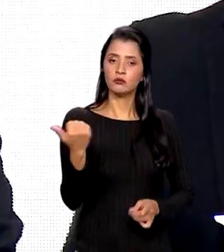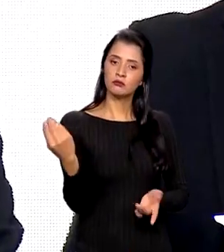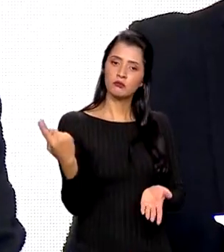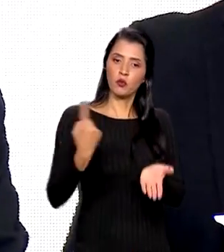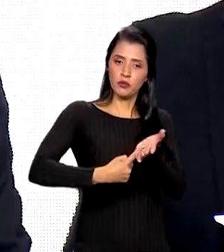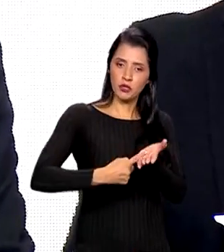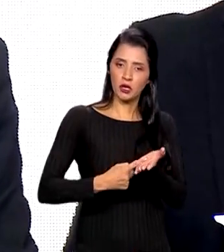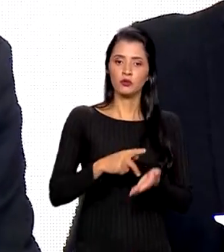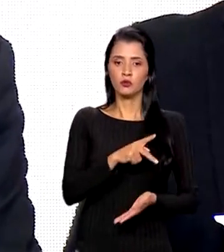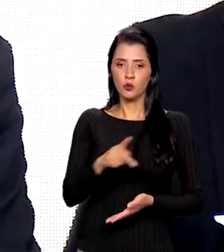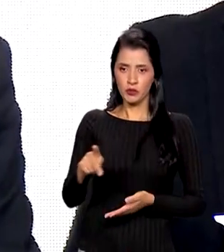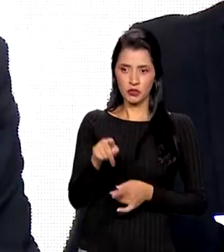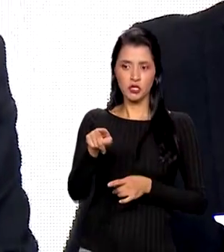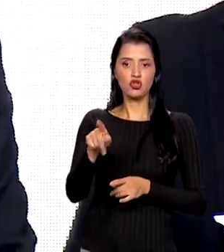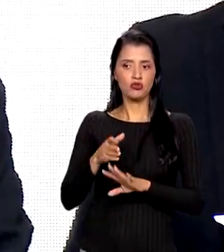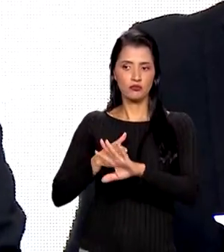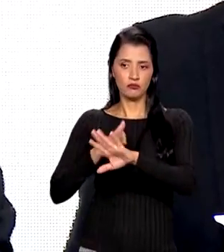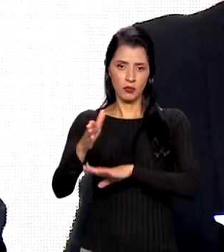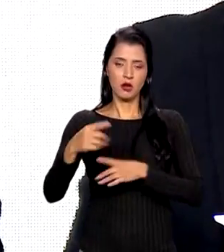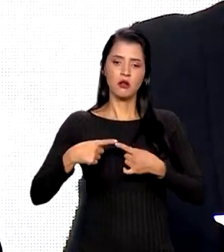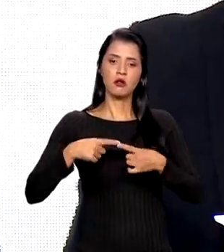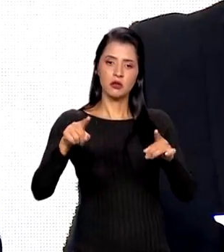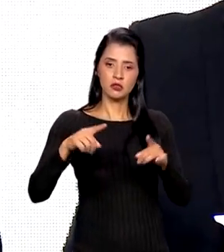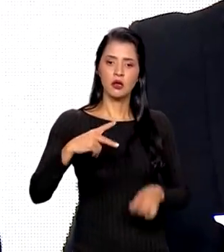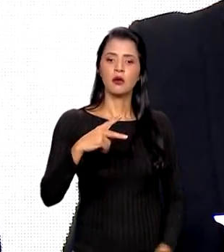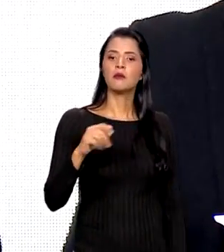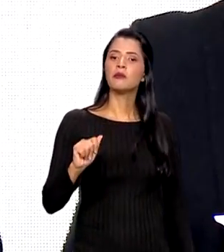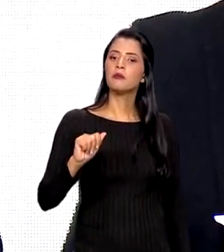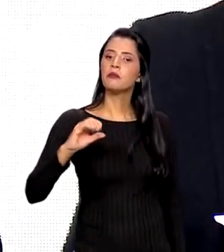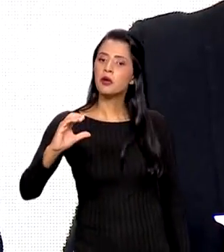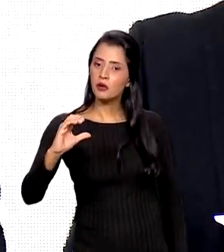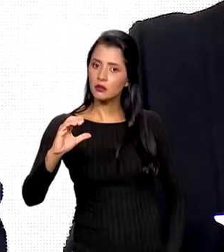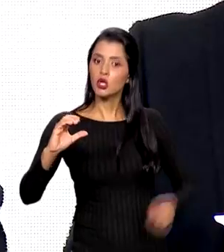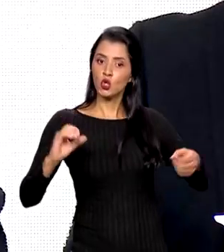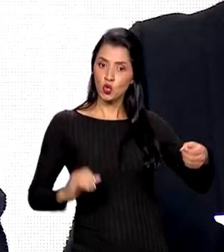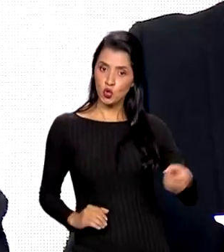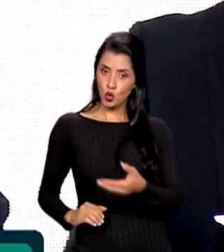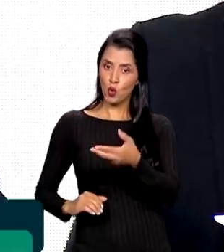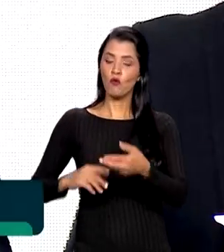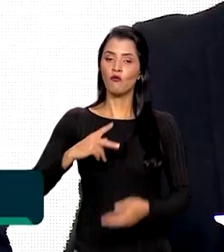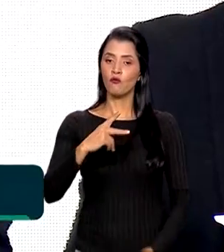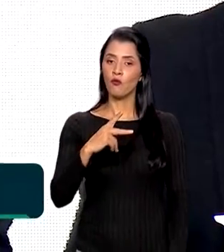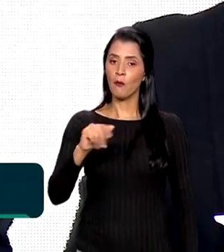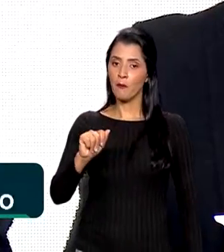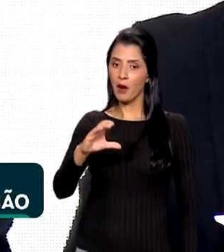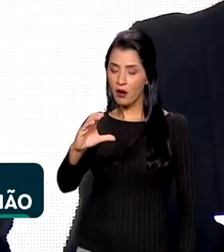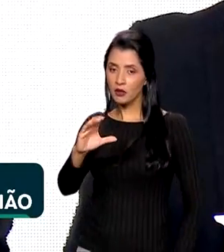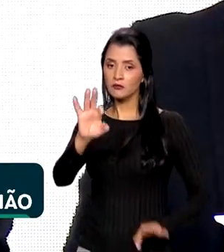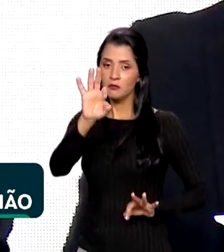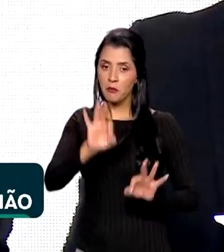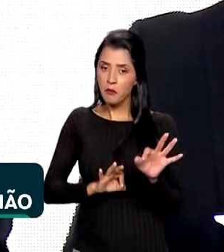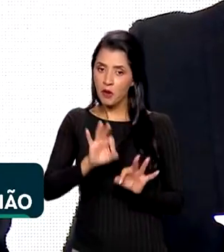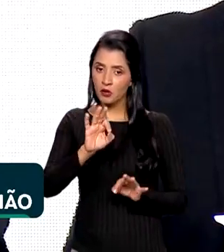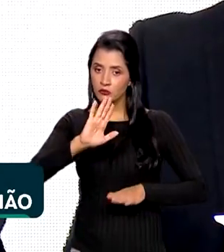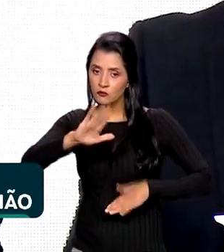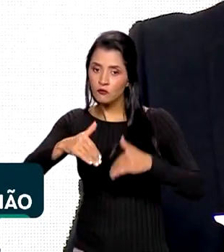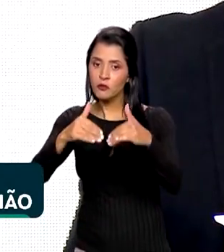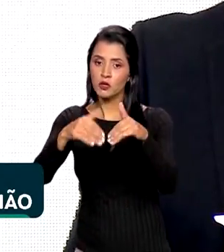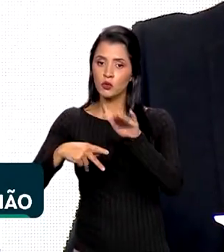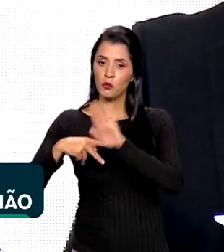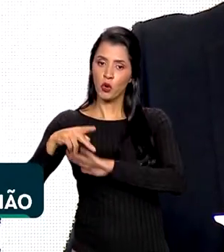o lançamento do PAC, que é o novo PAC, o novo Plano de Desenvolvimento do